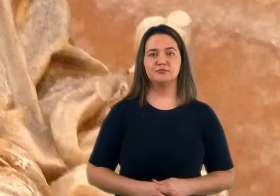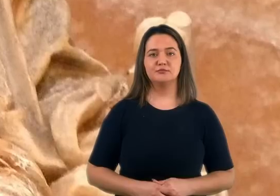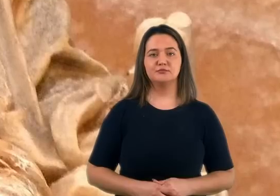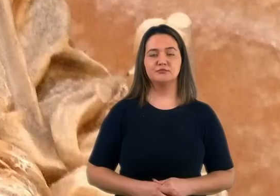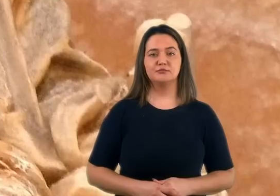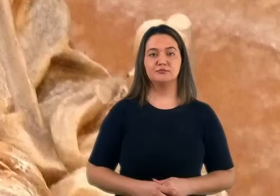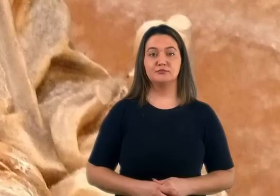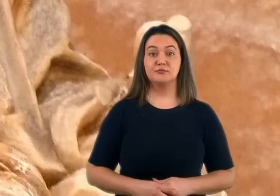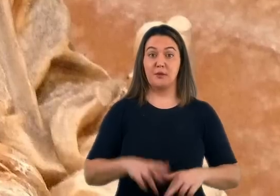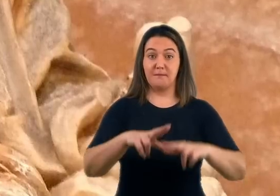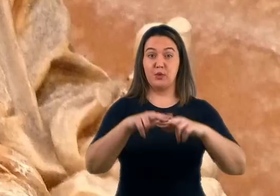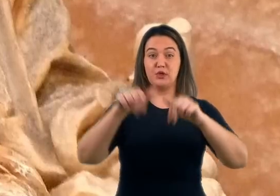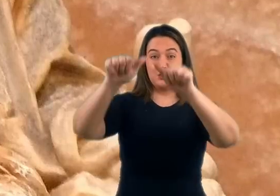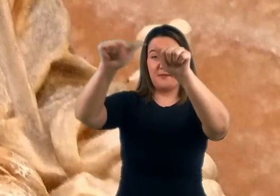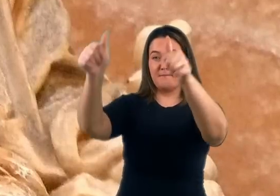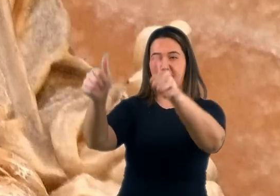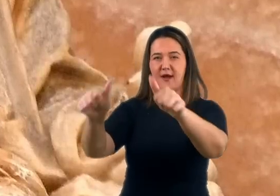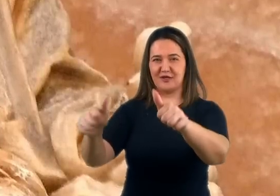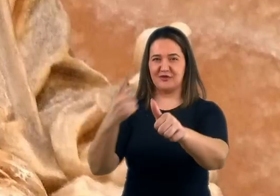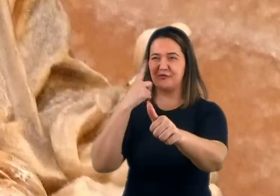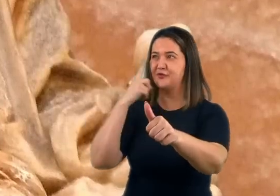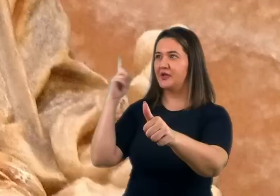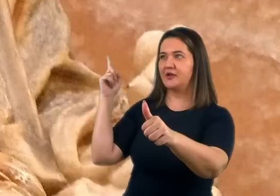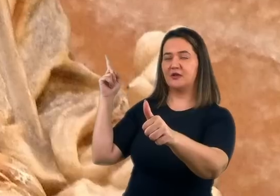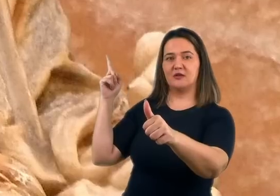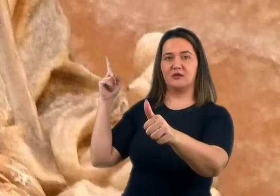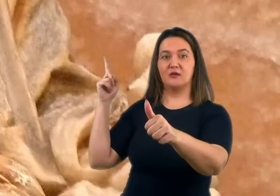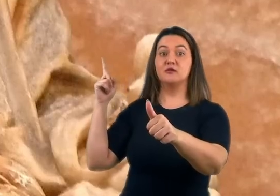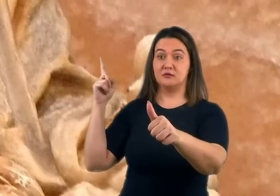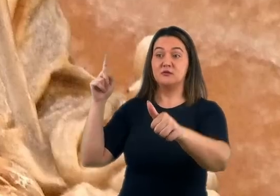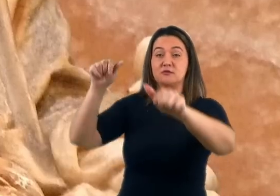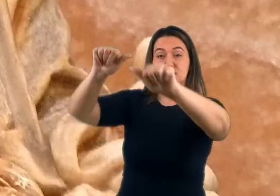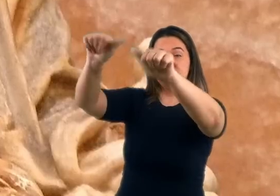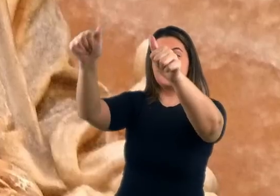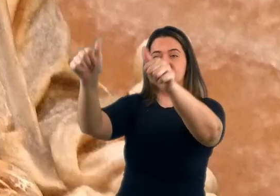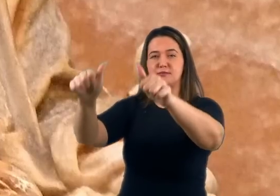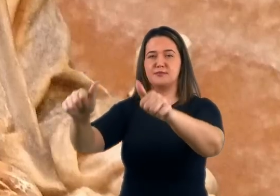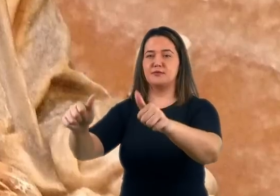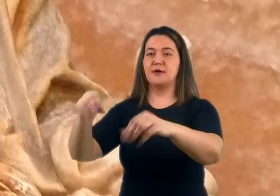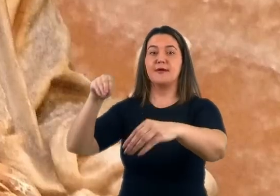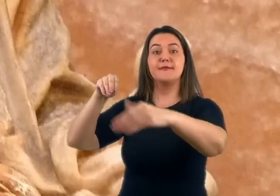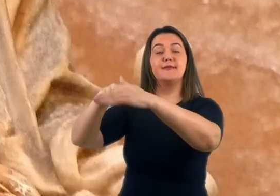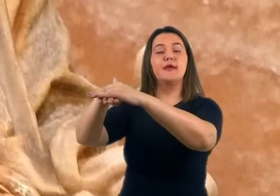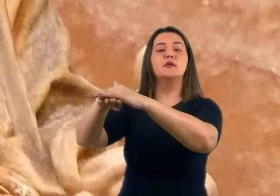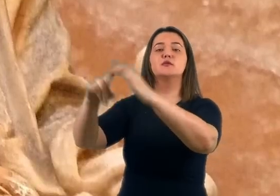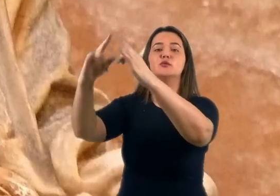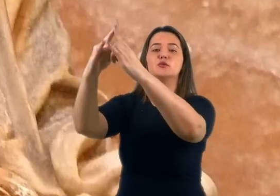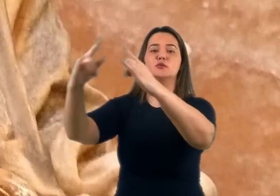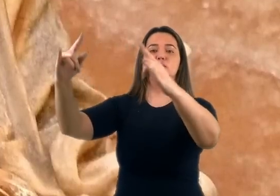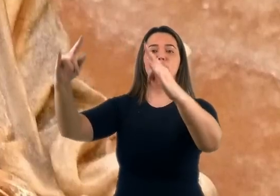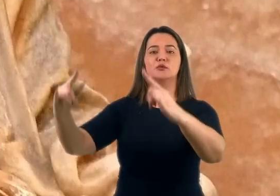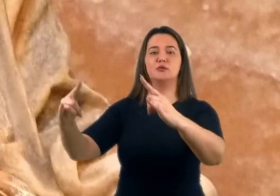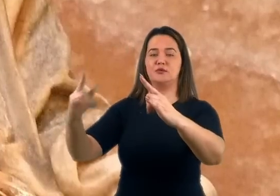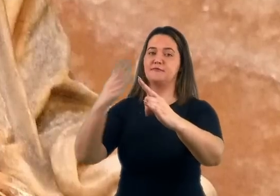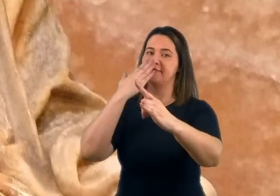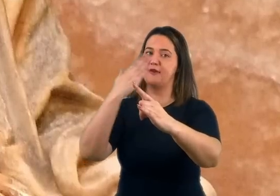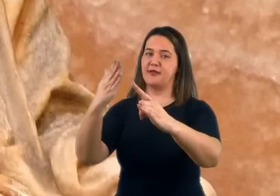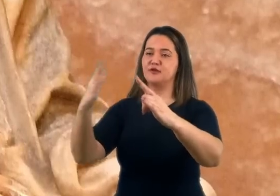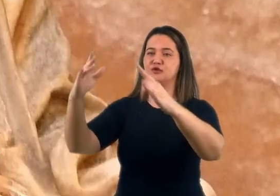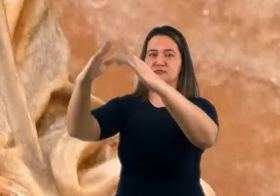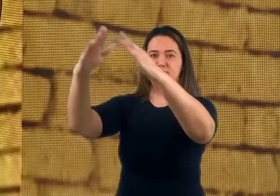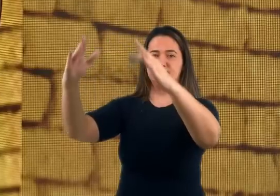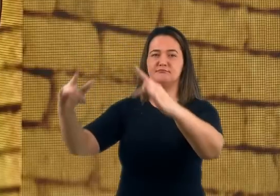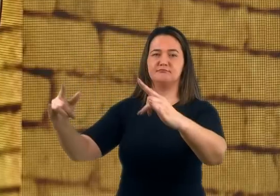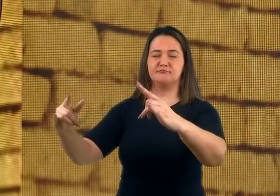Uma estátua de Zeus, portanto, semelhante a esta que você vê em seu vídeo, foi colocada em frente ao templo de